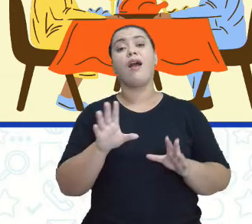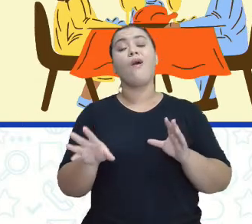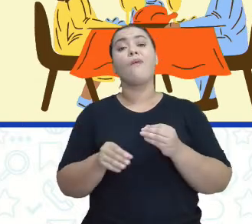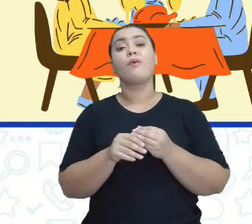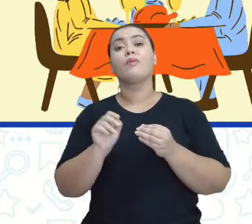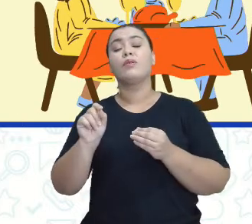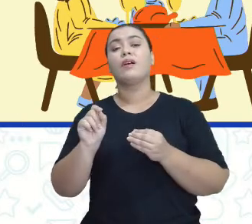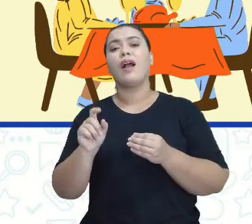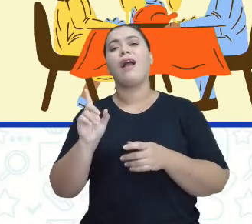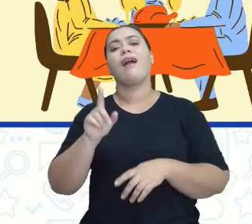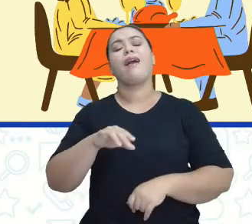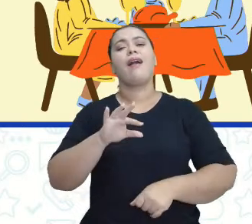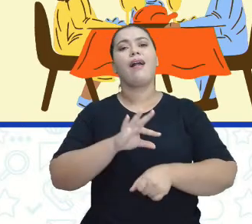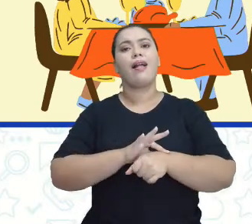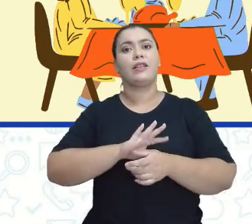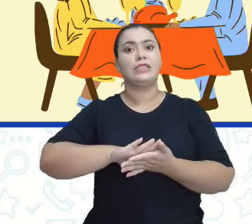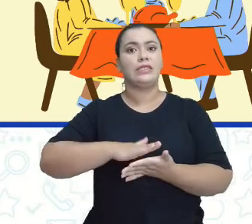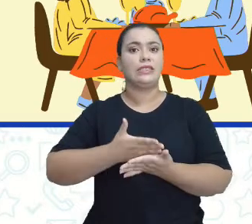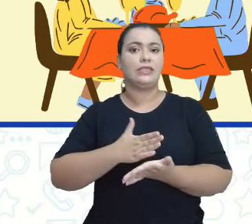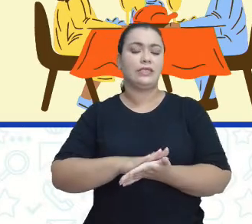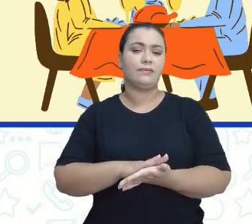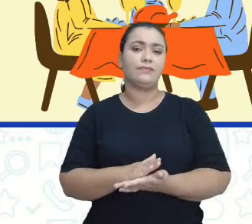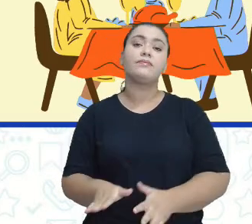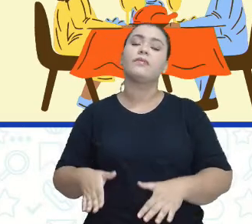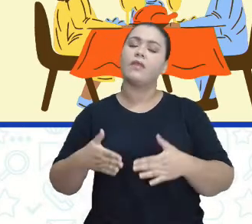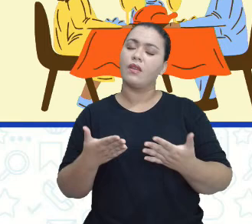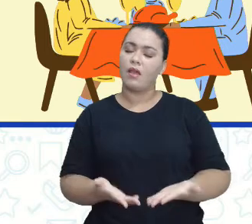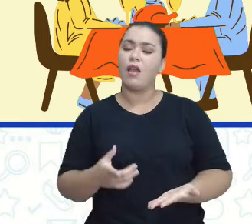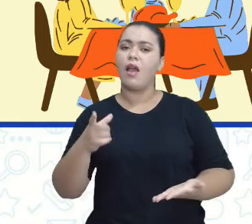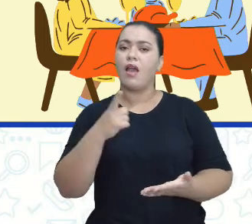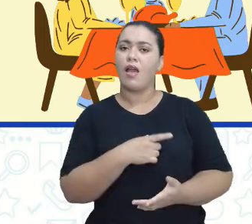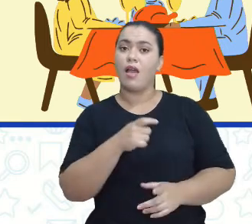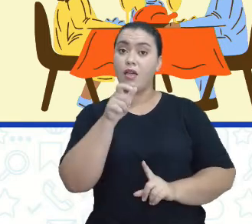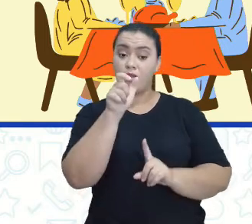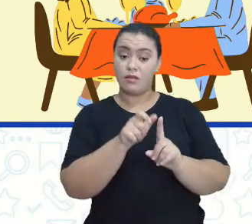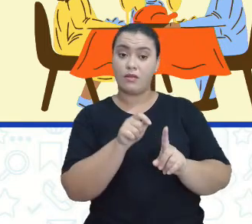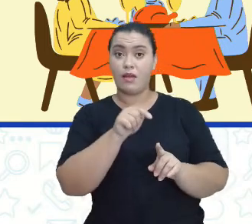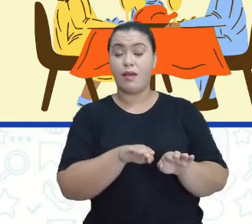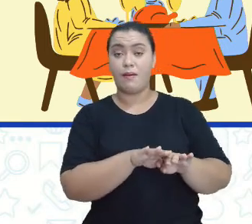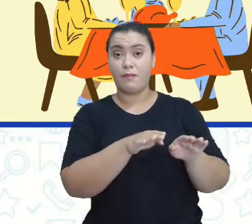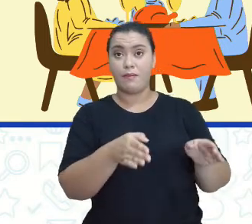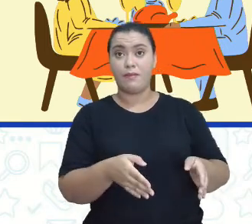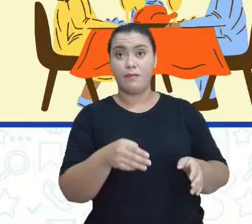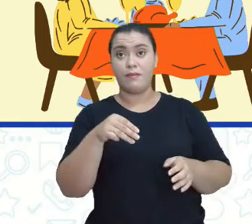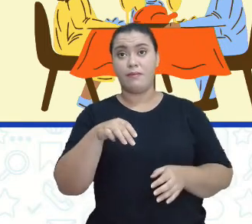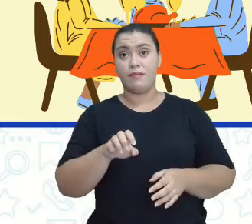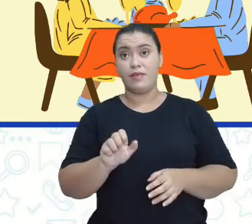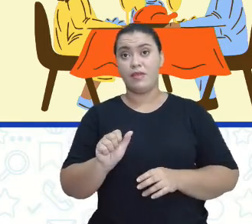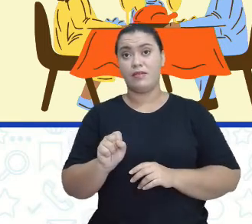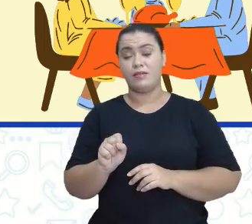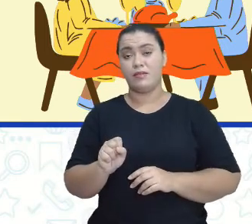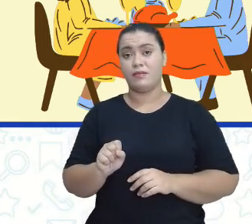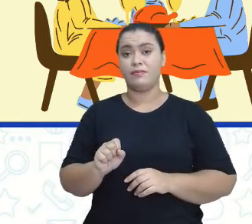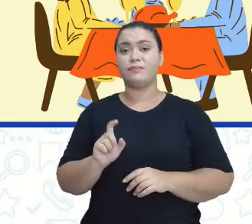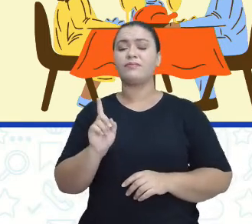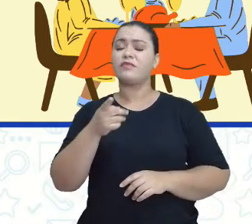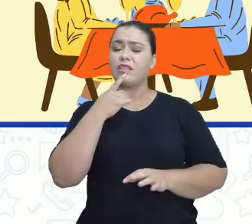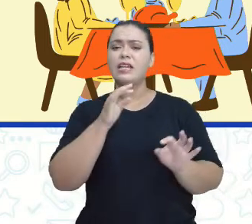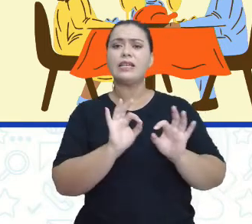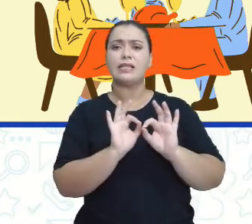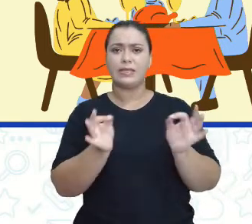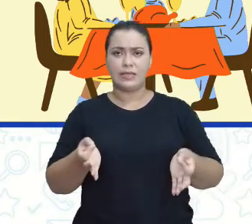passada. Logo, a gente tem o quê? Um sujeito, a mesa, um sujeito, inclusive,